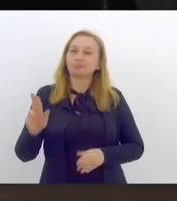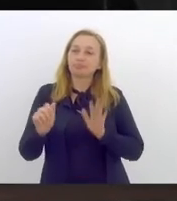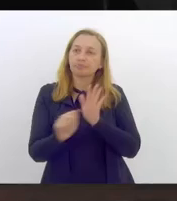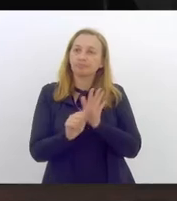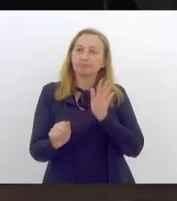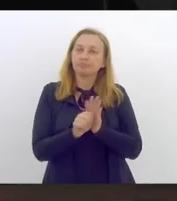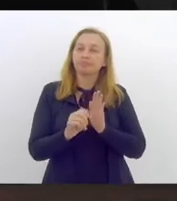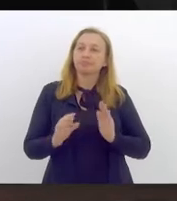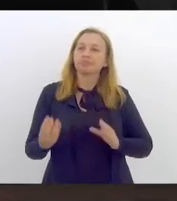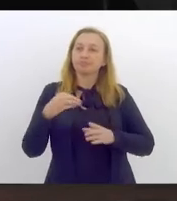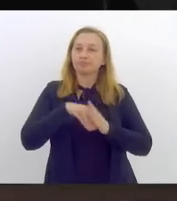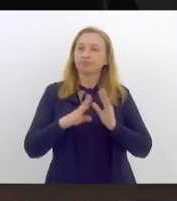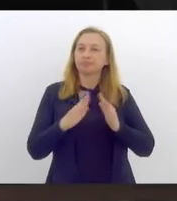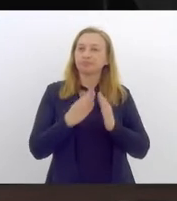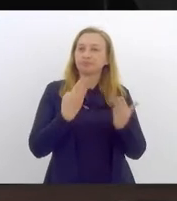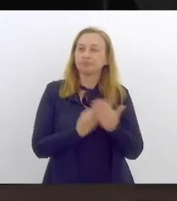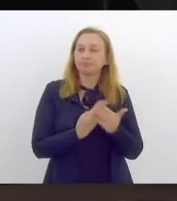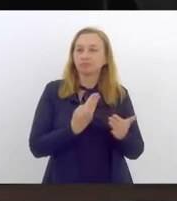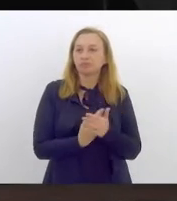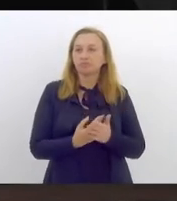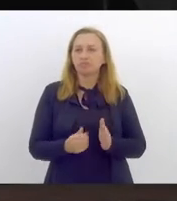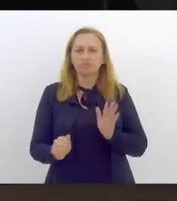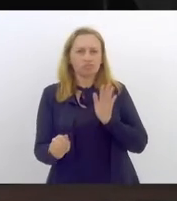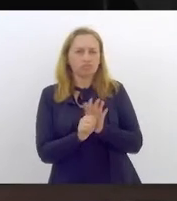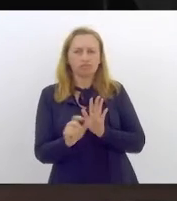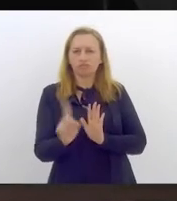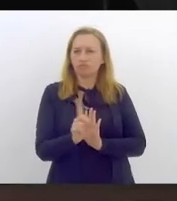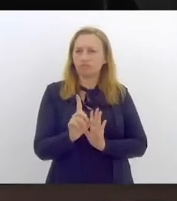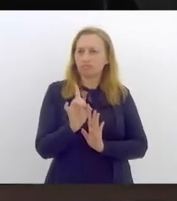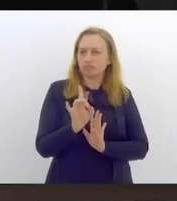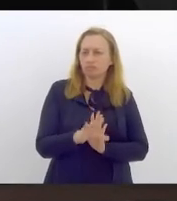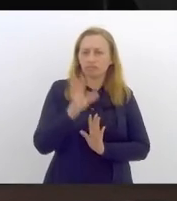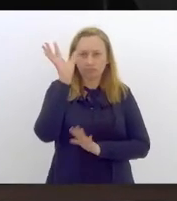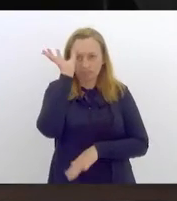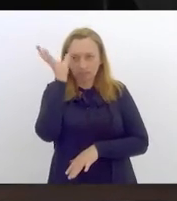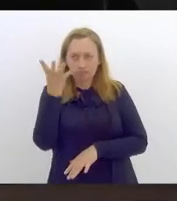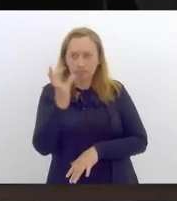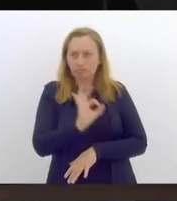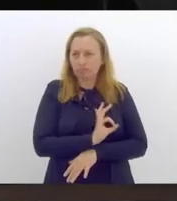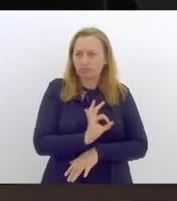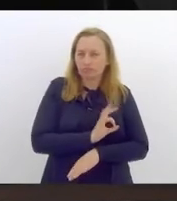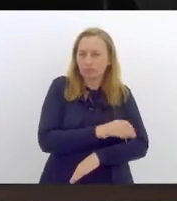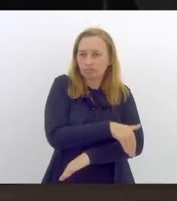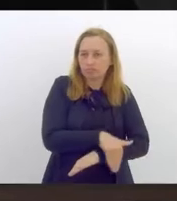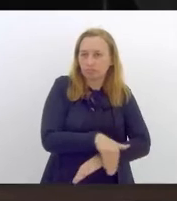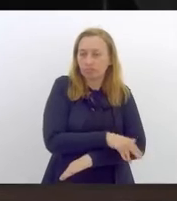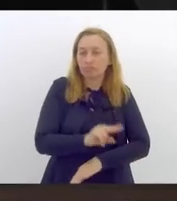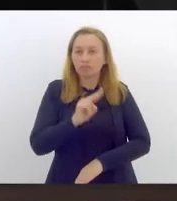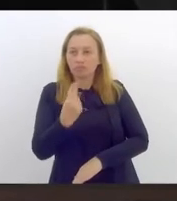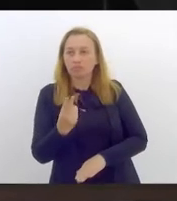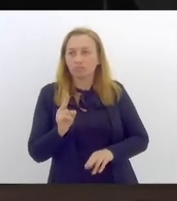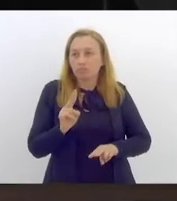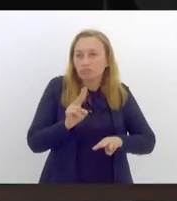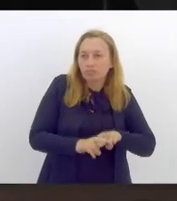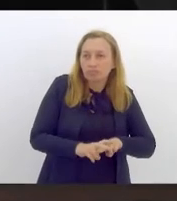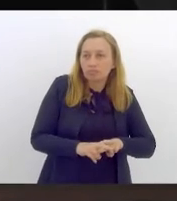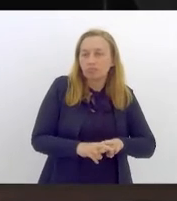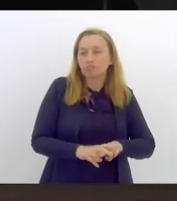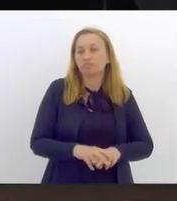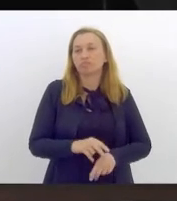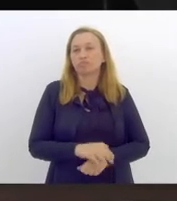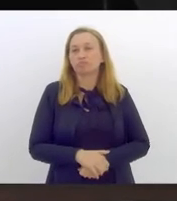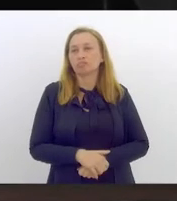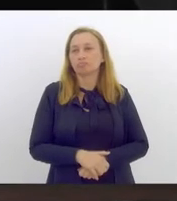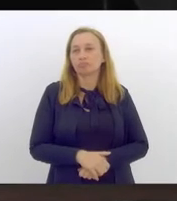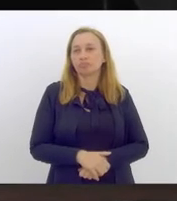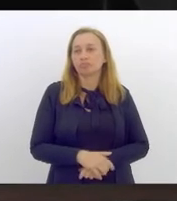na escola. A questão das drogas não será apenas resolvida com polícia na rua ou com prisão e apreensão.